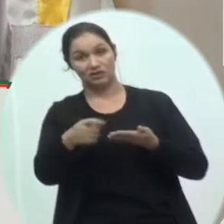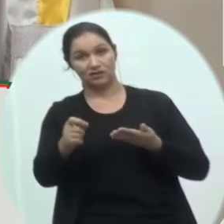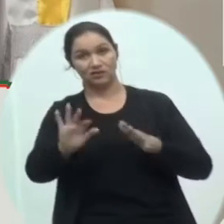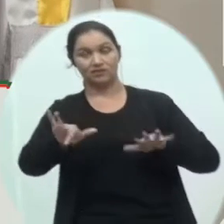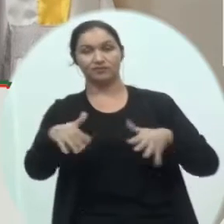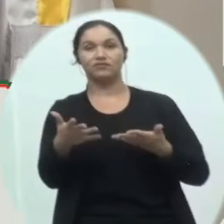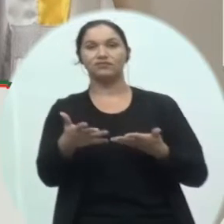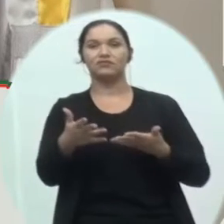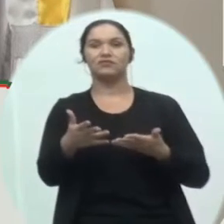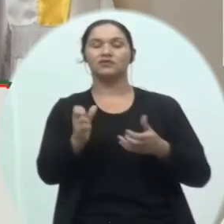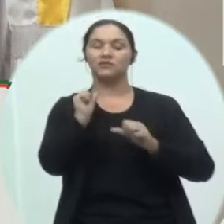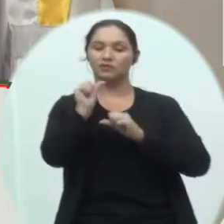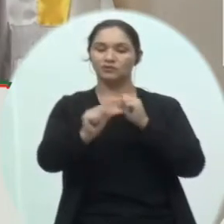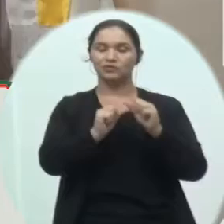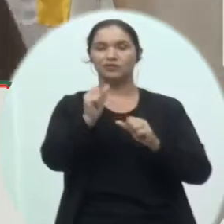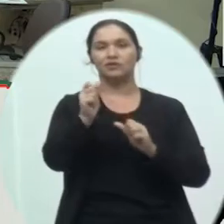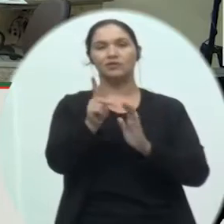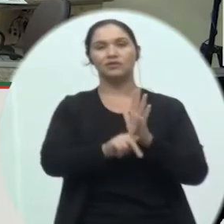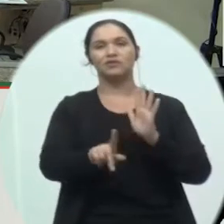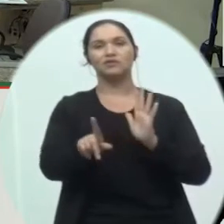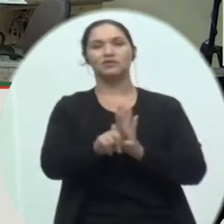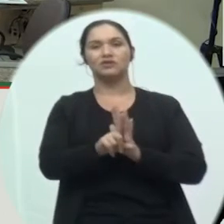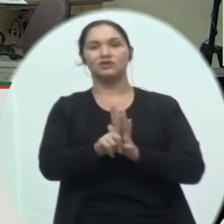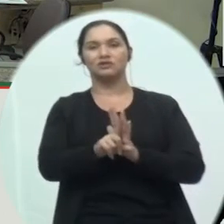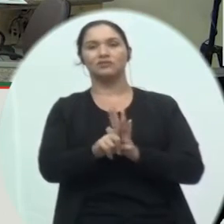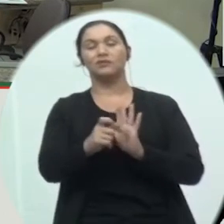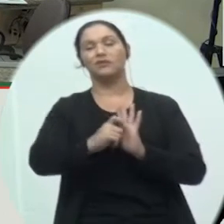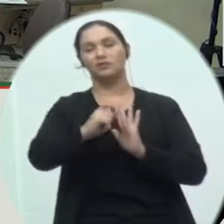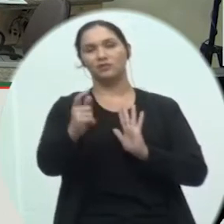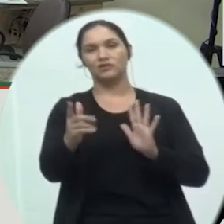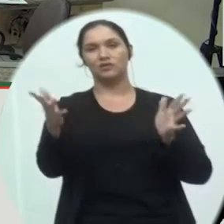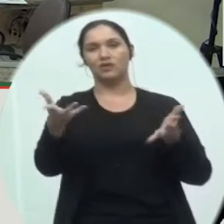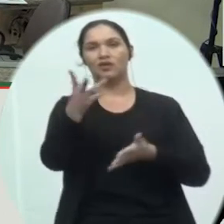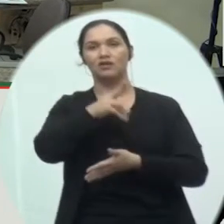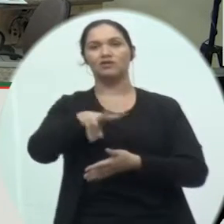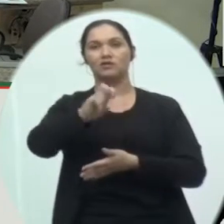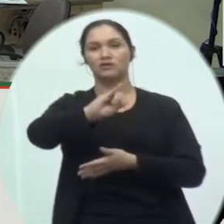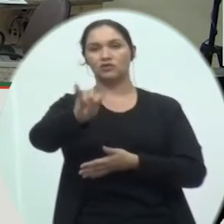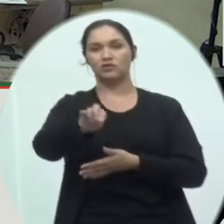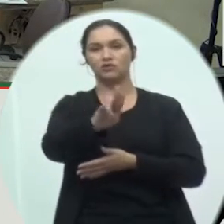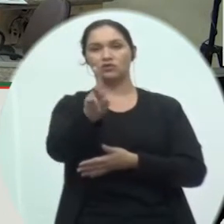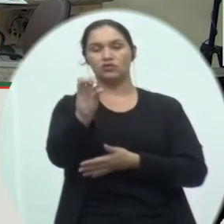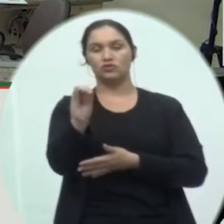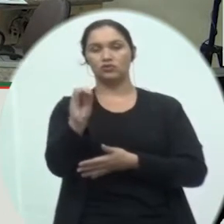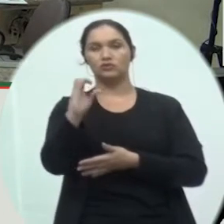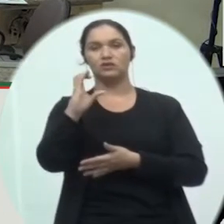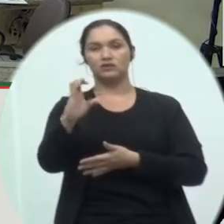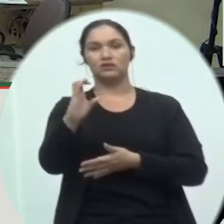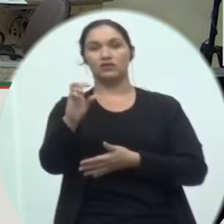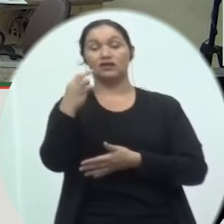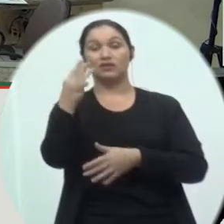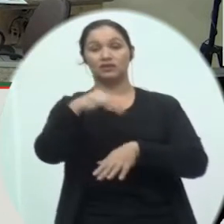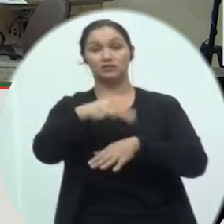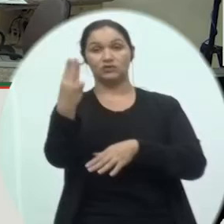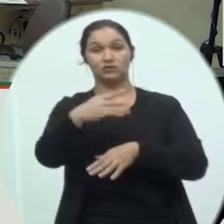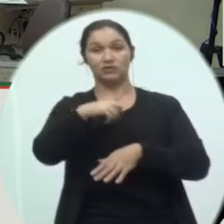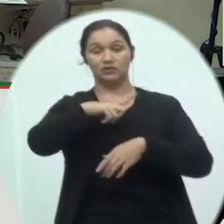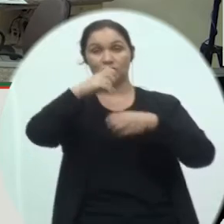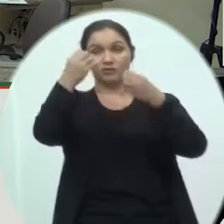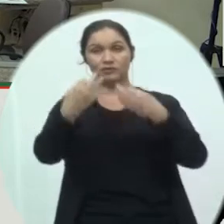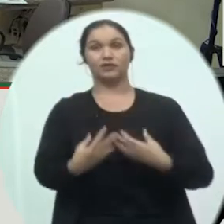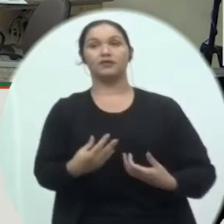essas sugestões. Muito obrigado. Com a palavra o vereador Júlio Colombo. Vossa Excelência dispõe de 3 minutos e 30.